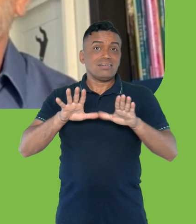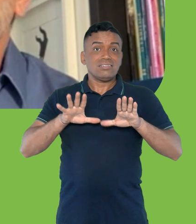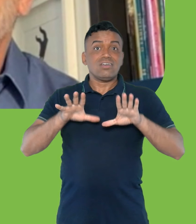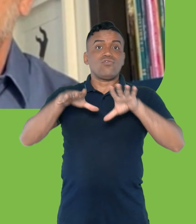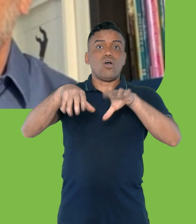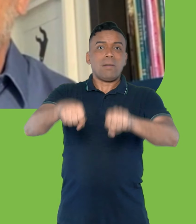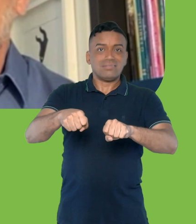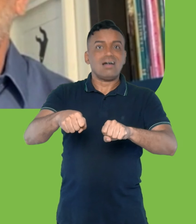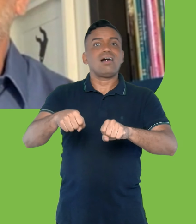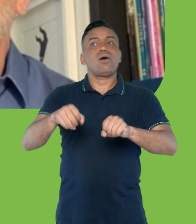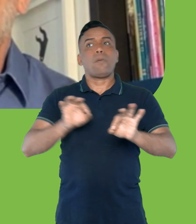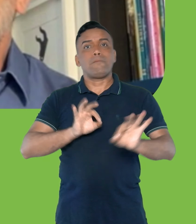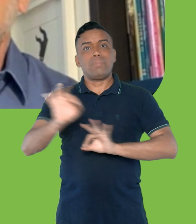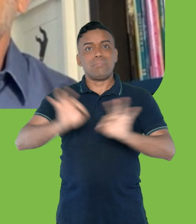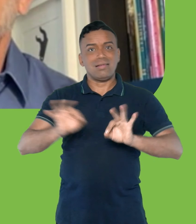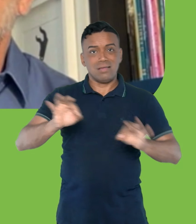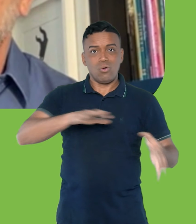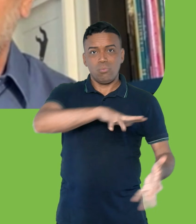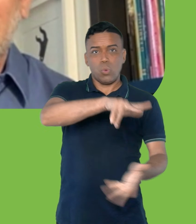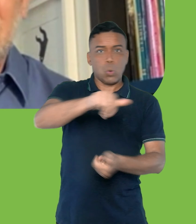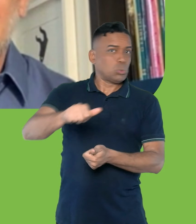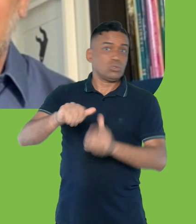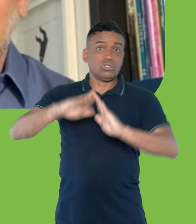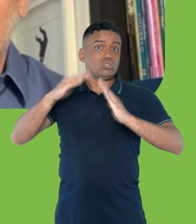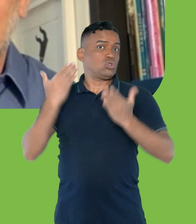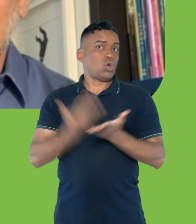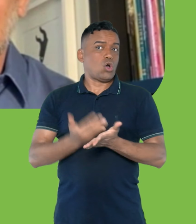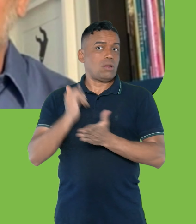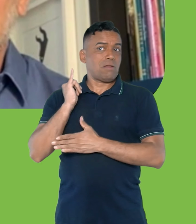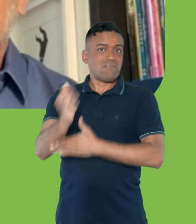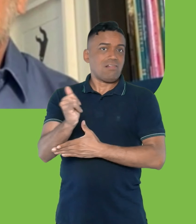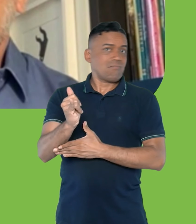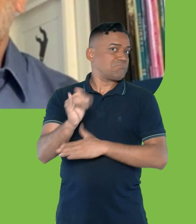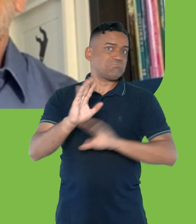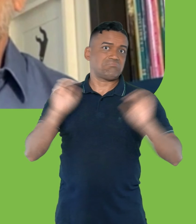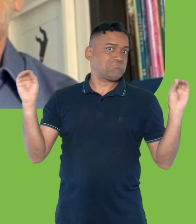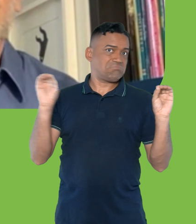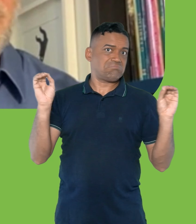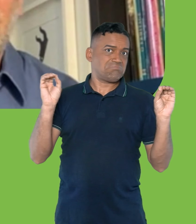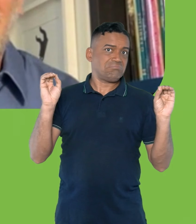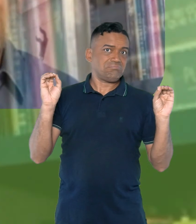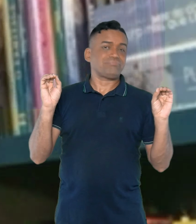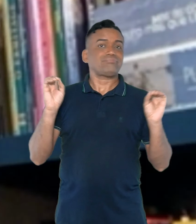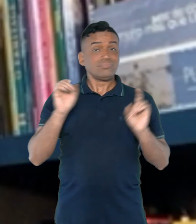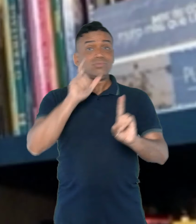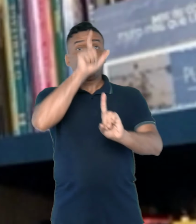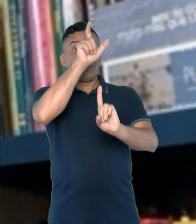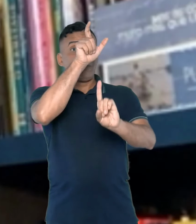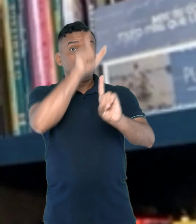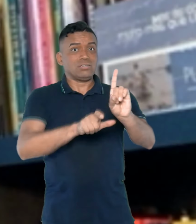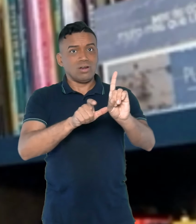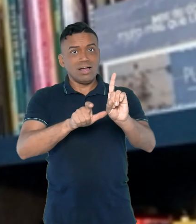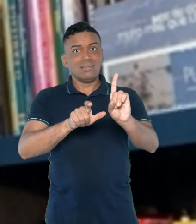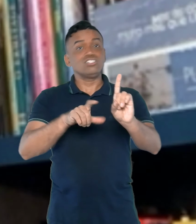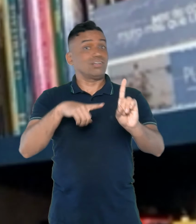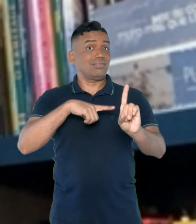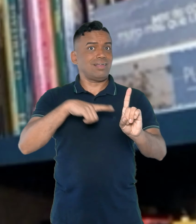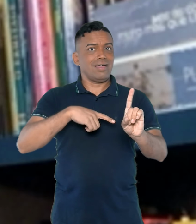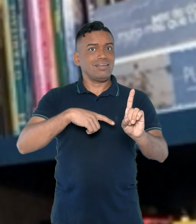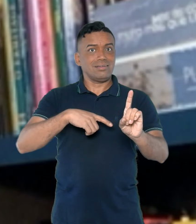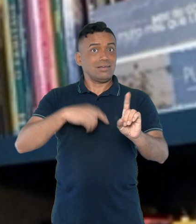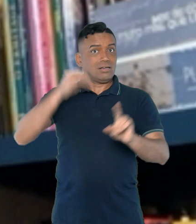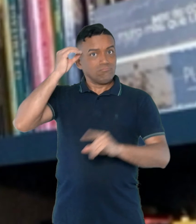ou na sua preparação para esse mundo, ele não teve uma escola para dizer as verdades, né? Então, ou seja, é um personagem com sabedoria, que